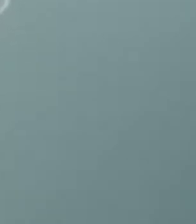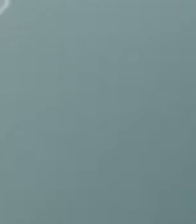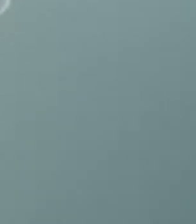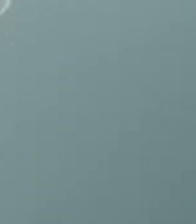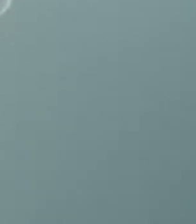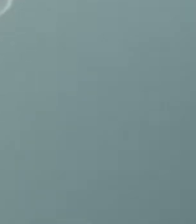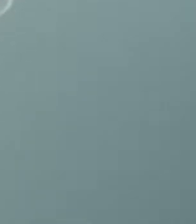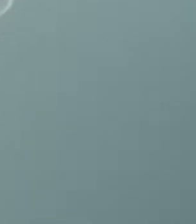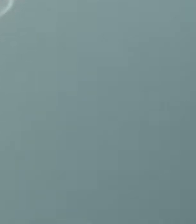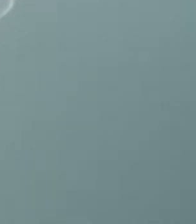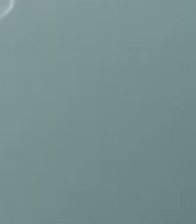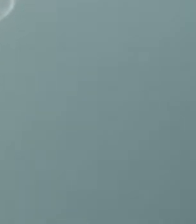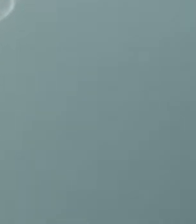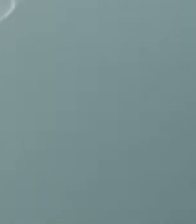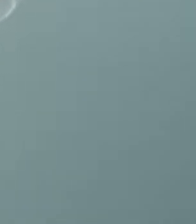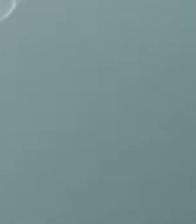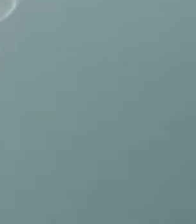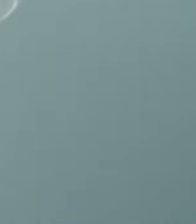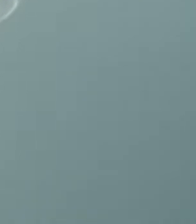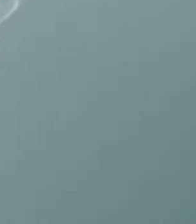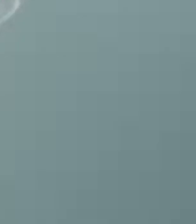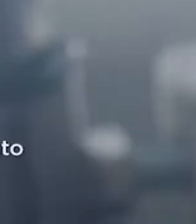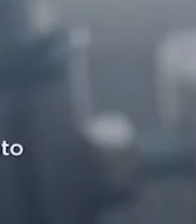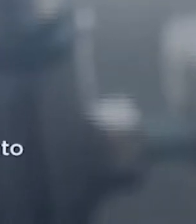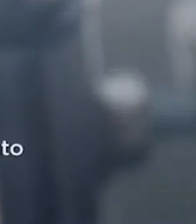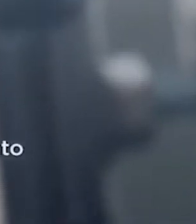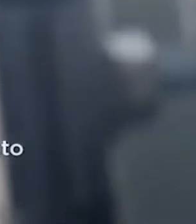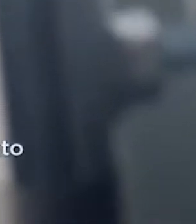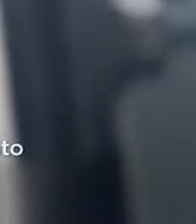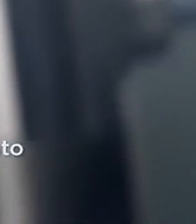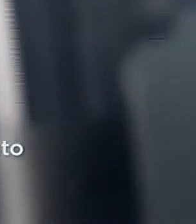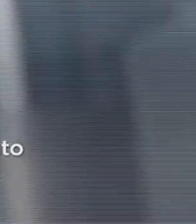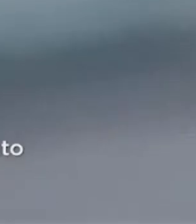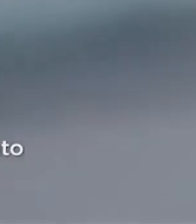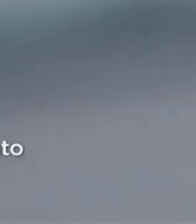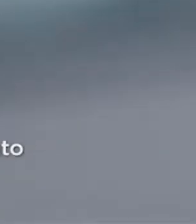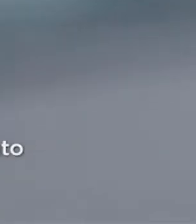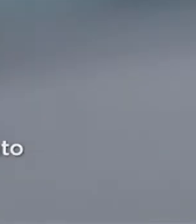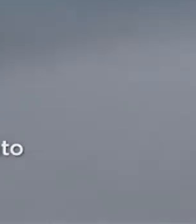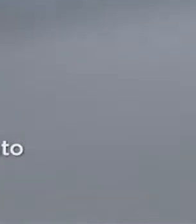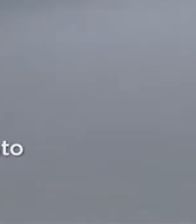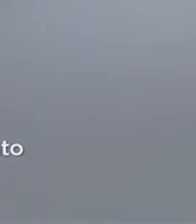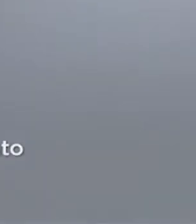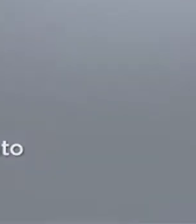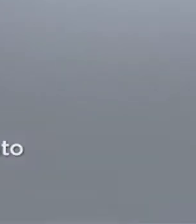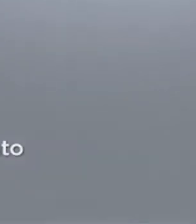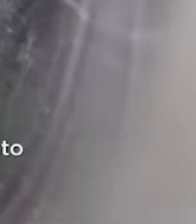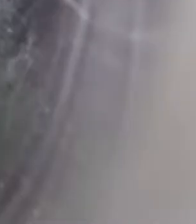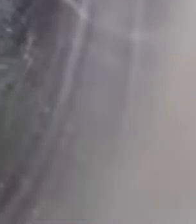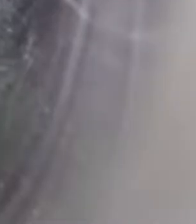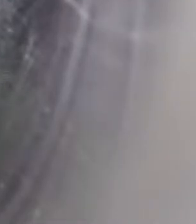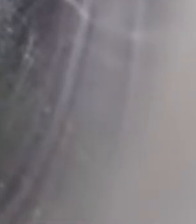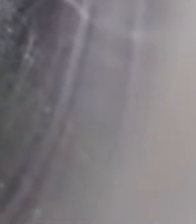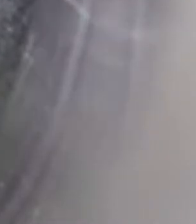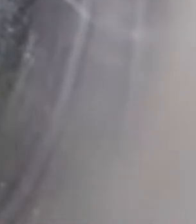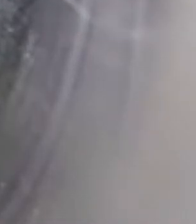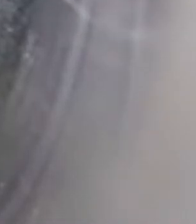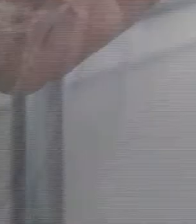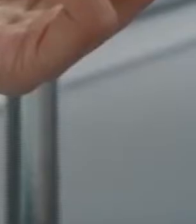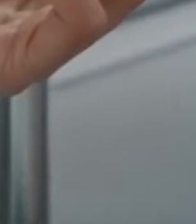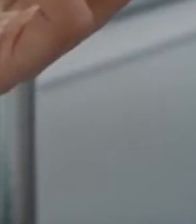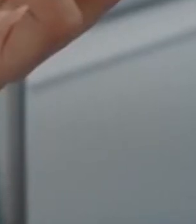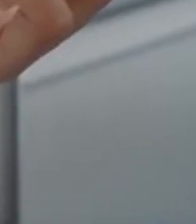de urgência cresceram 627%. As doações de sangue precisam acompanhar esse crescimento. Para atender a